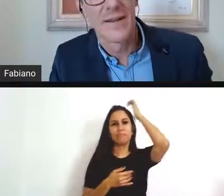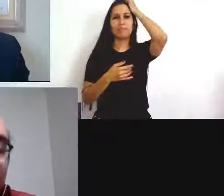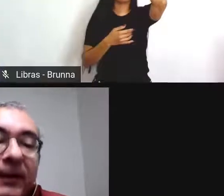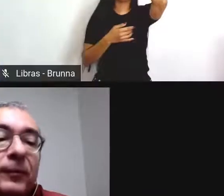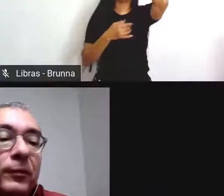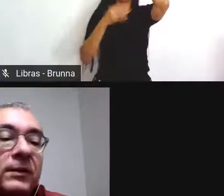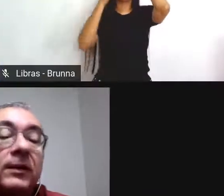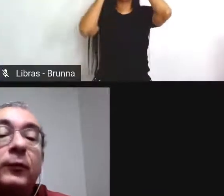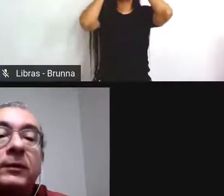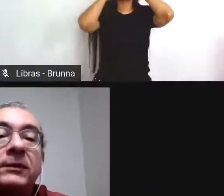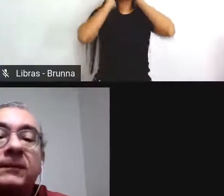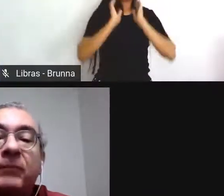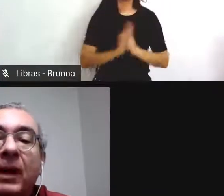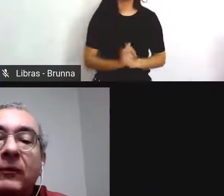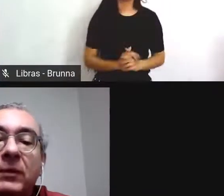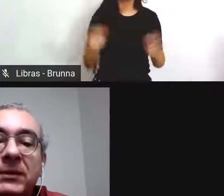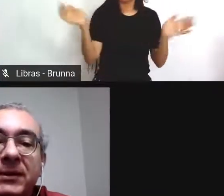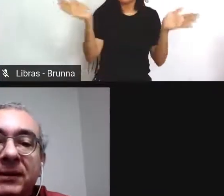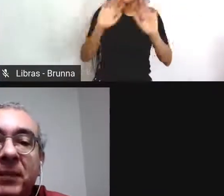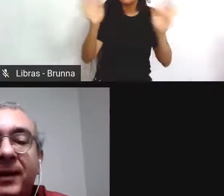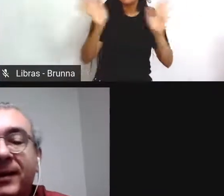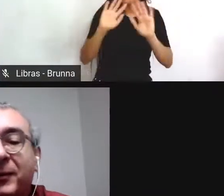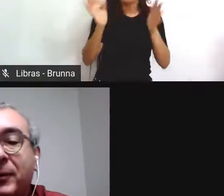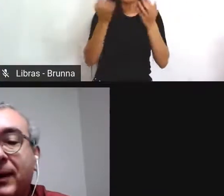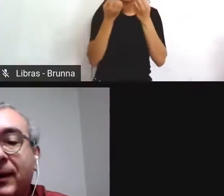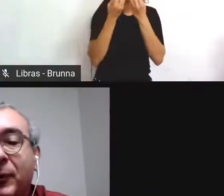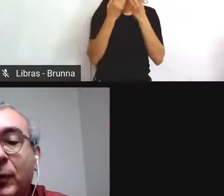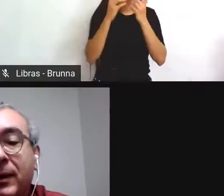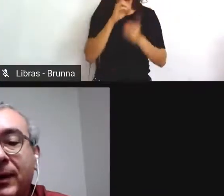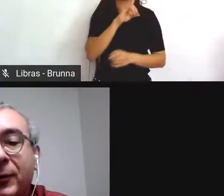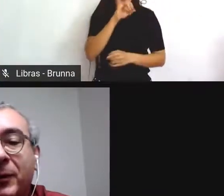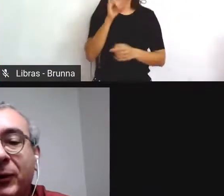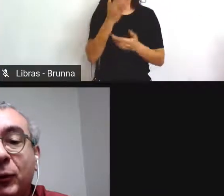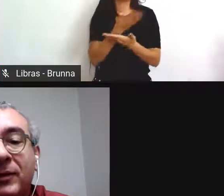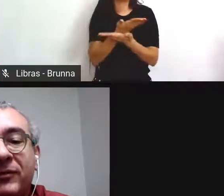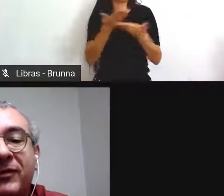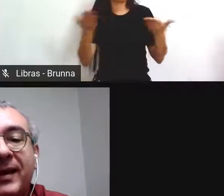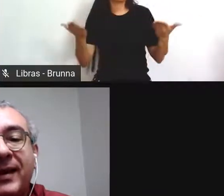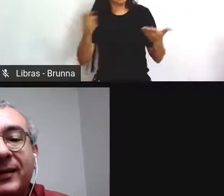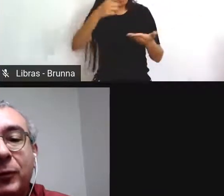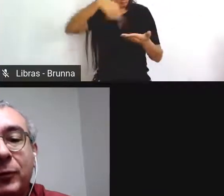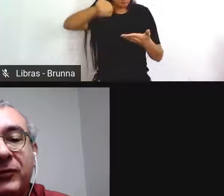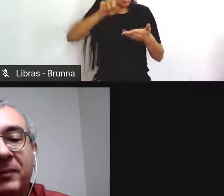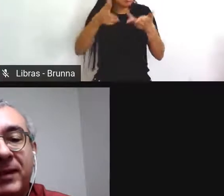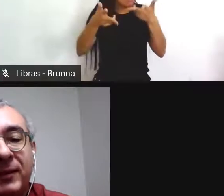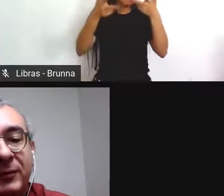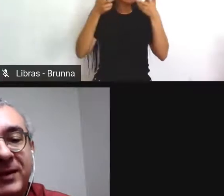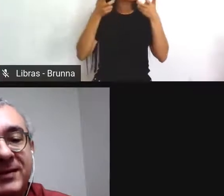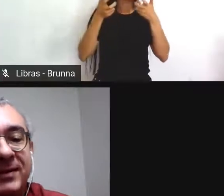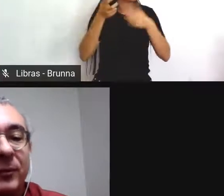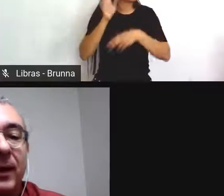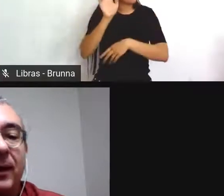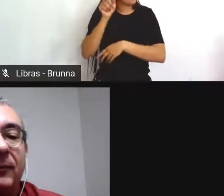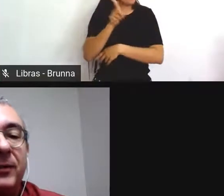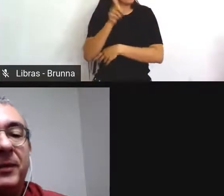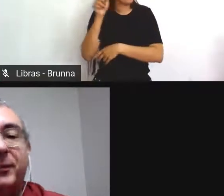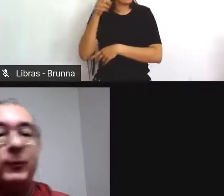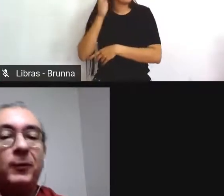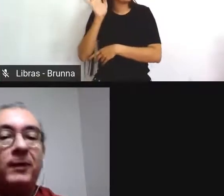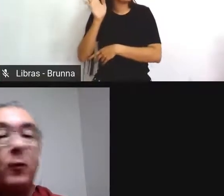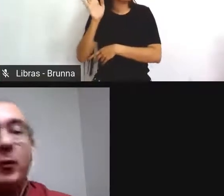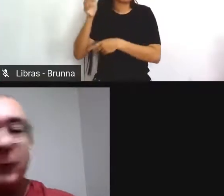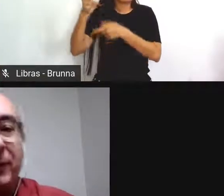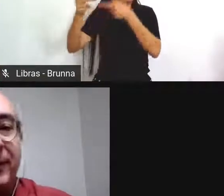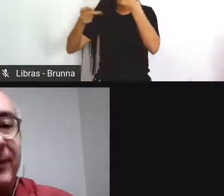Bom dia, Fabiano. Bom dia a todos. Vocês repararam que quando ele começou a falar do que o Fabiano fazia com ele, o